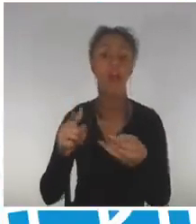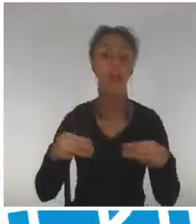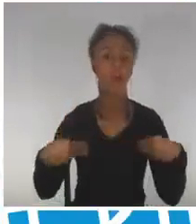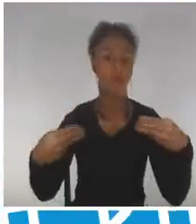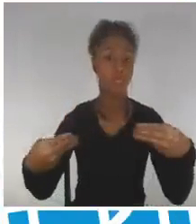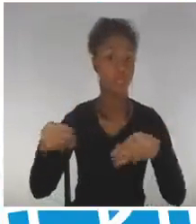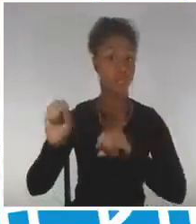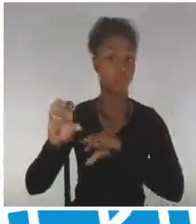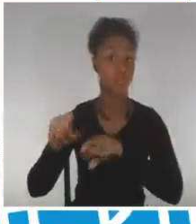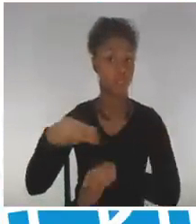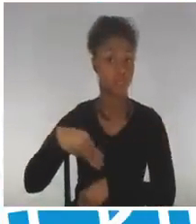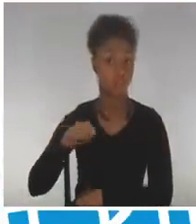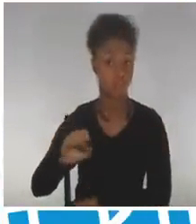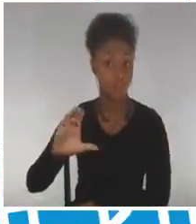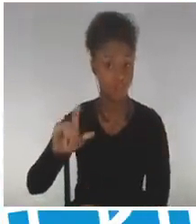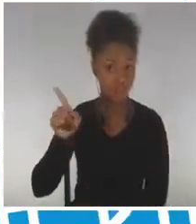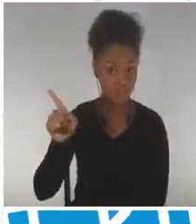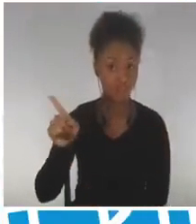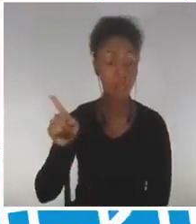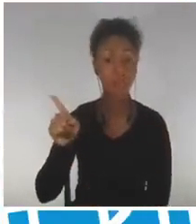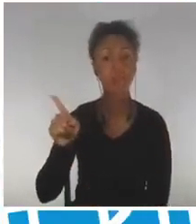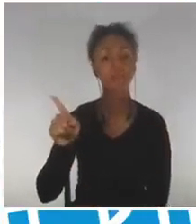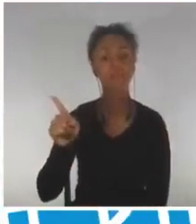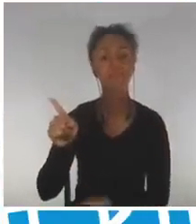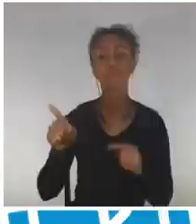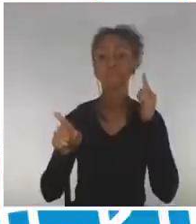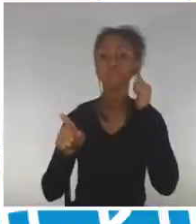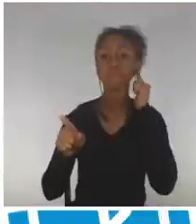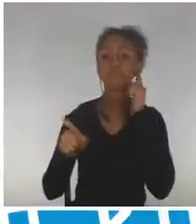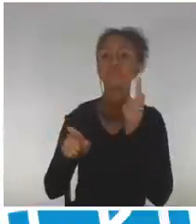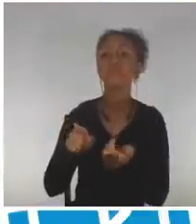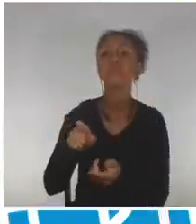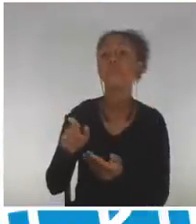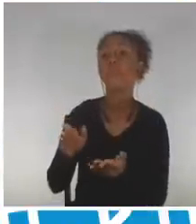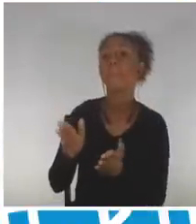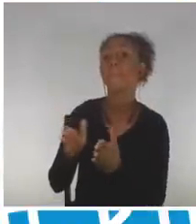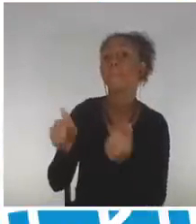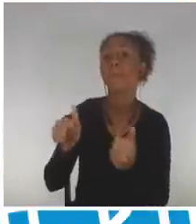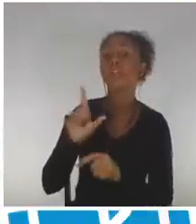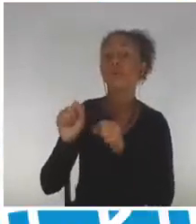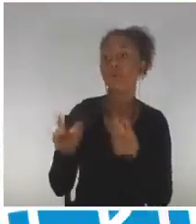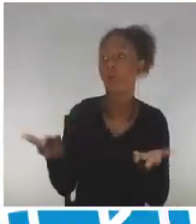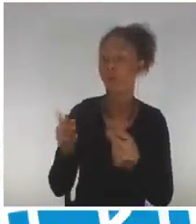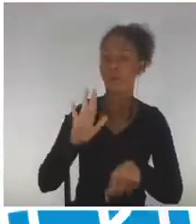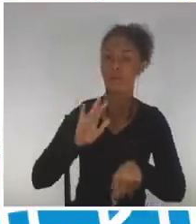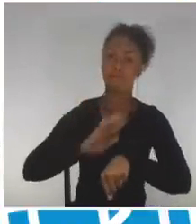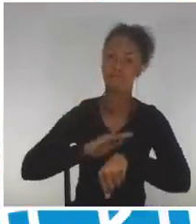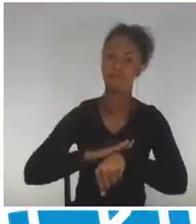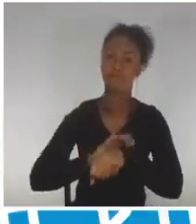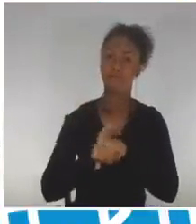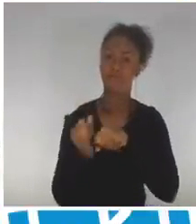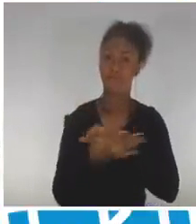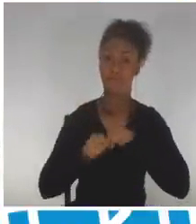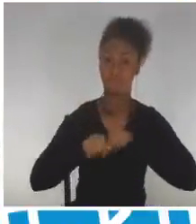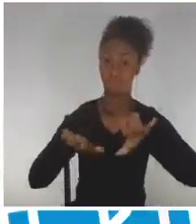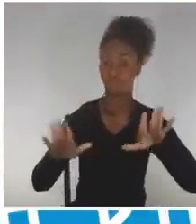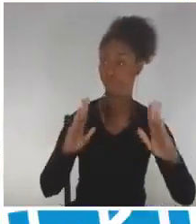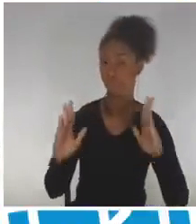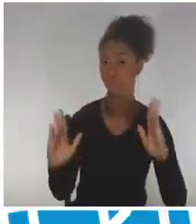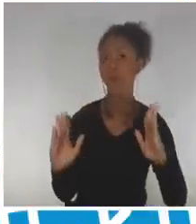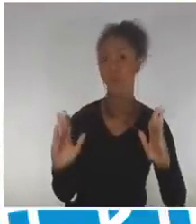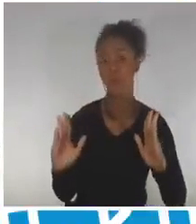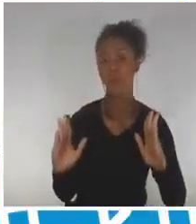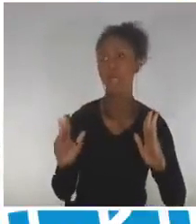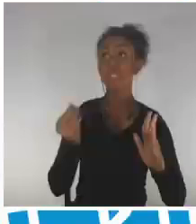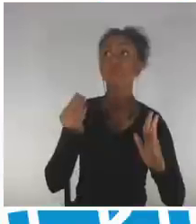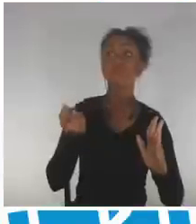sugerindo ou solicitando que, em vista da situação pandêmica, fosse feita uma